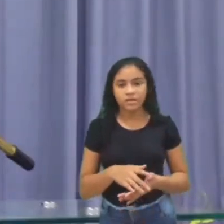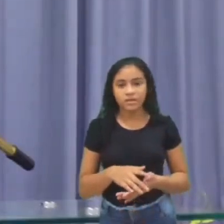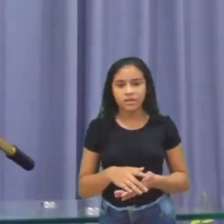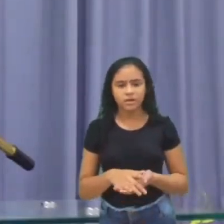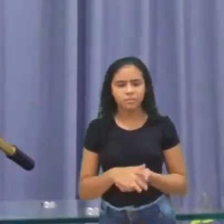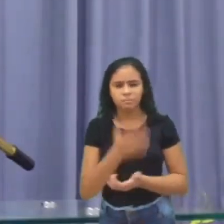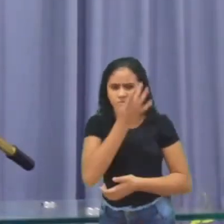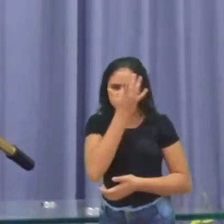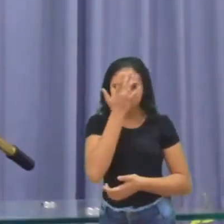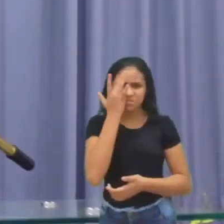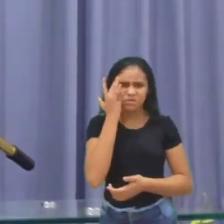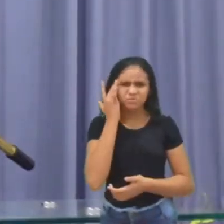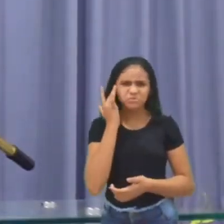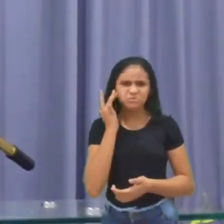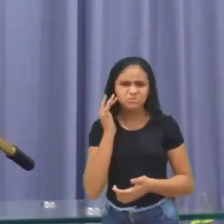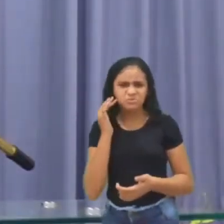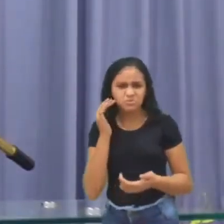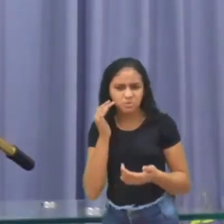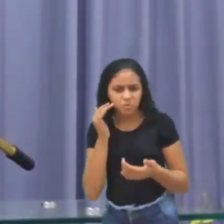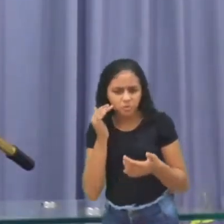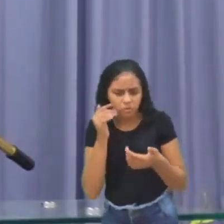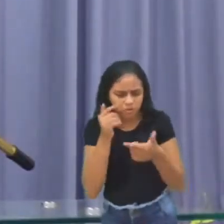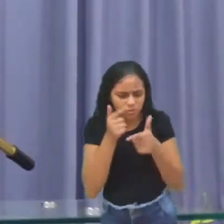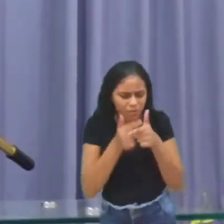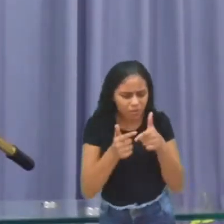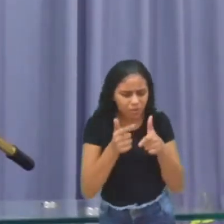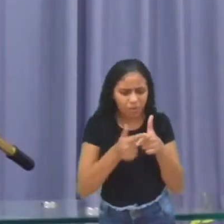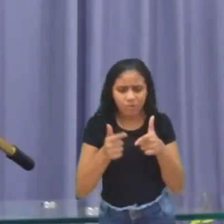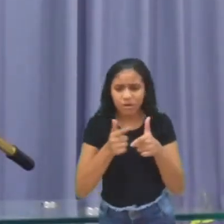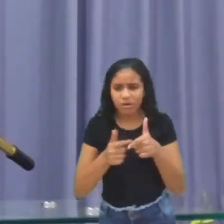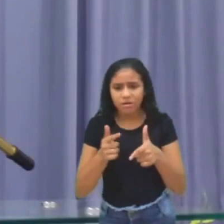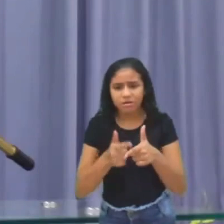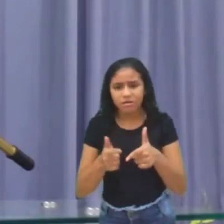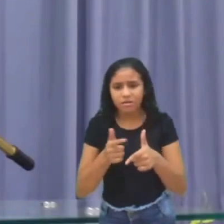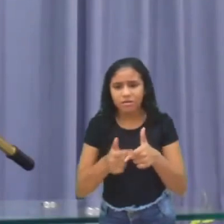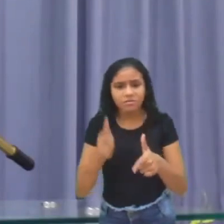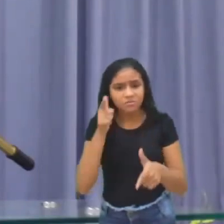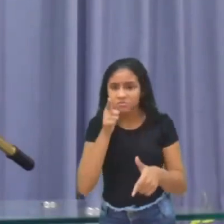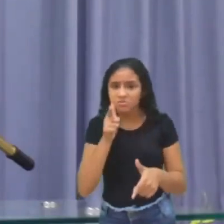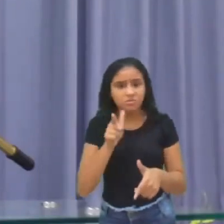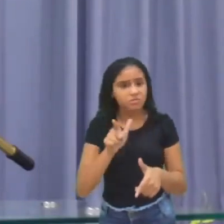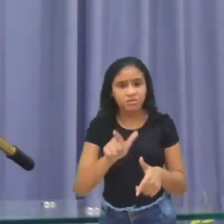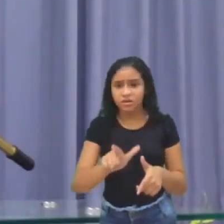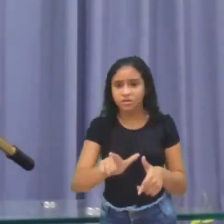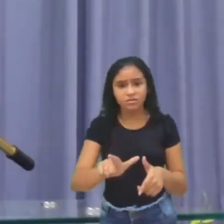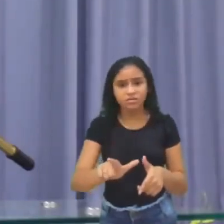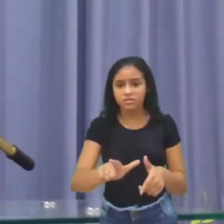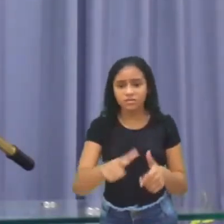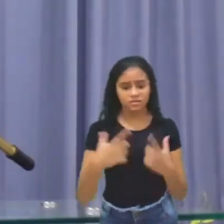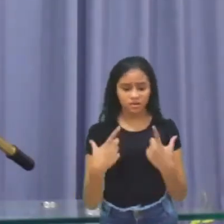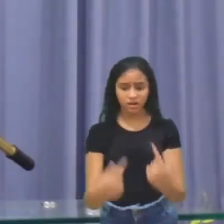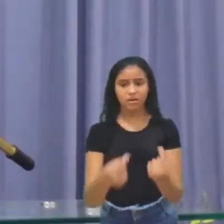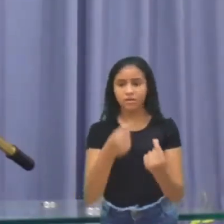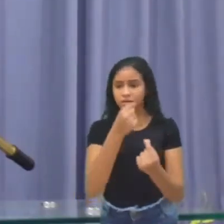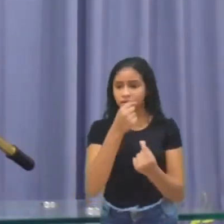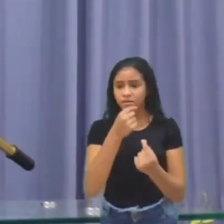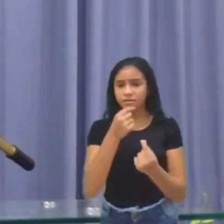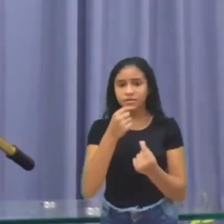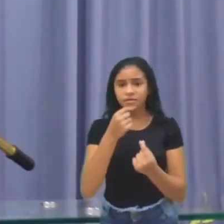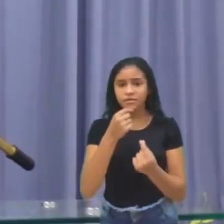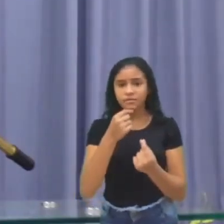mergulhada nesse estado não consegue sair com facilidade, pois sua